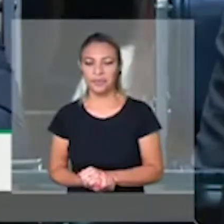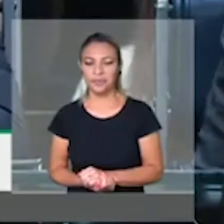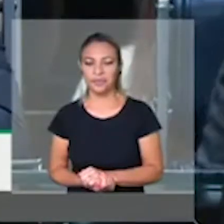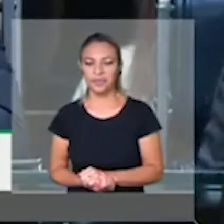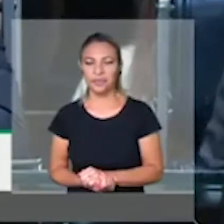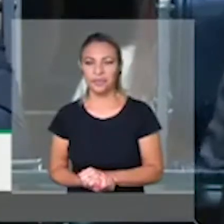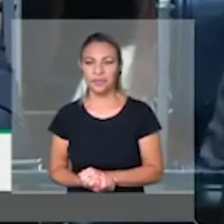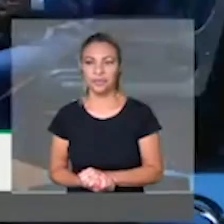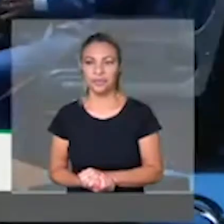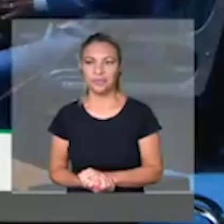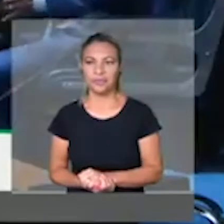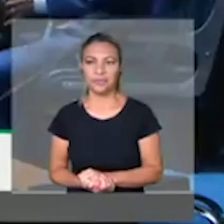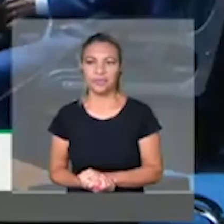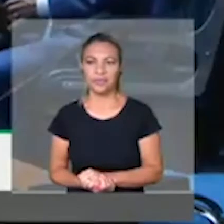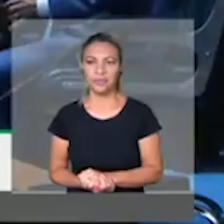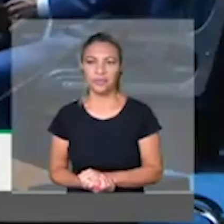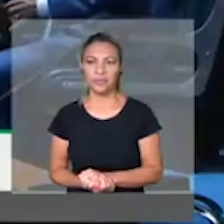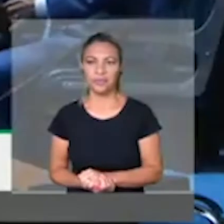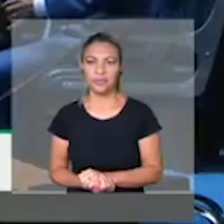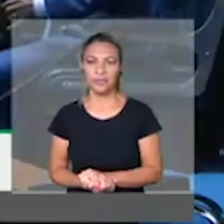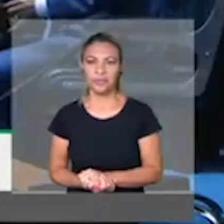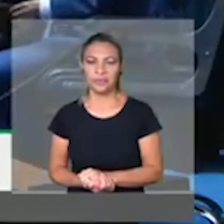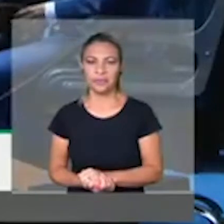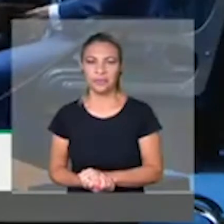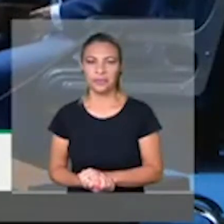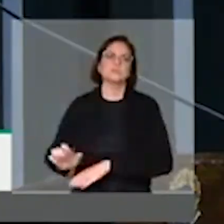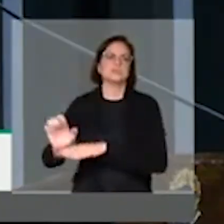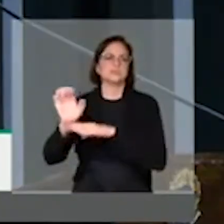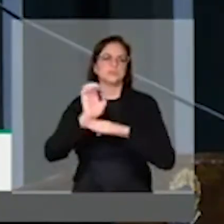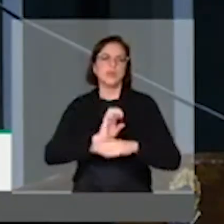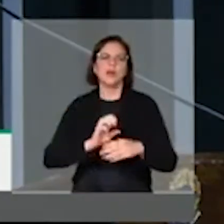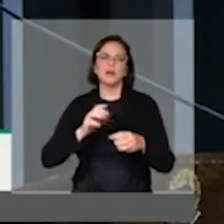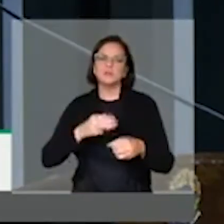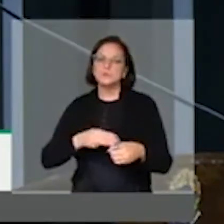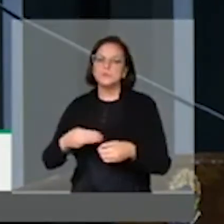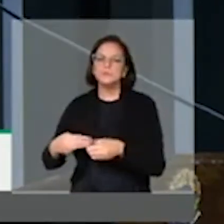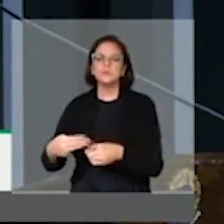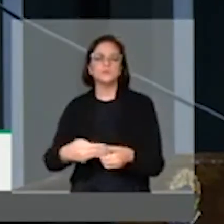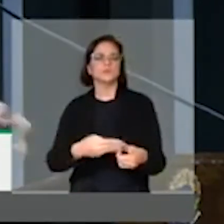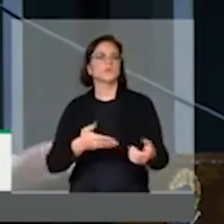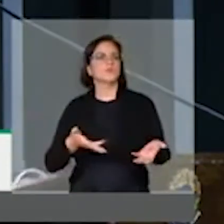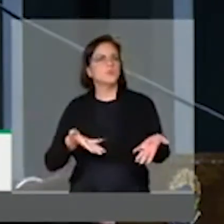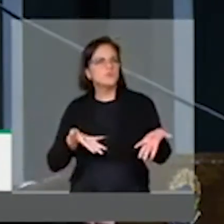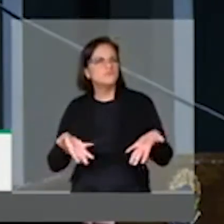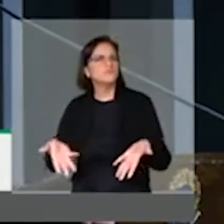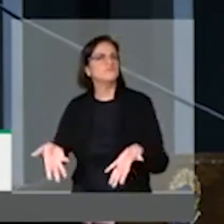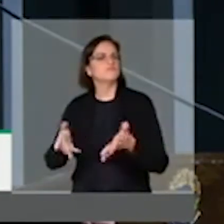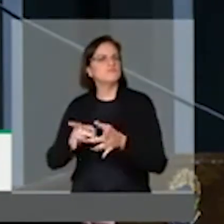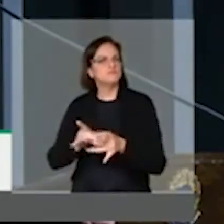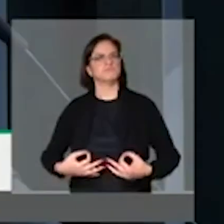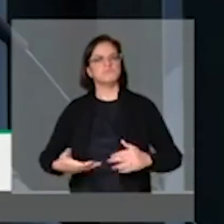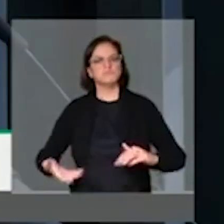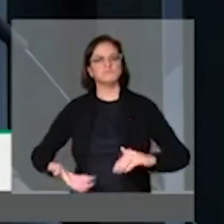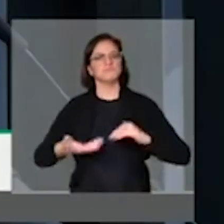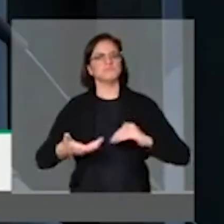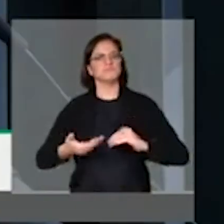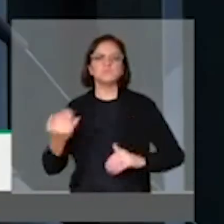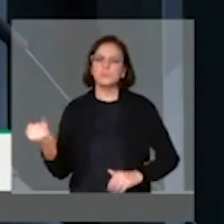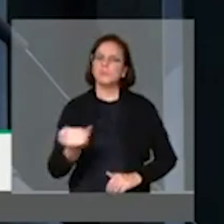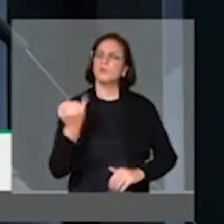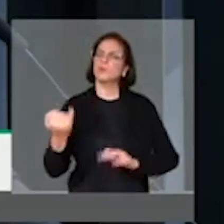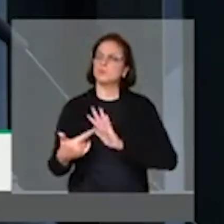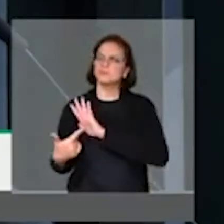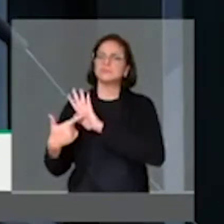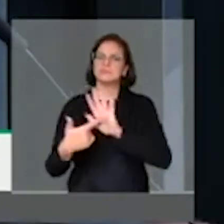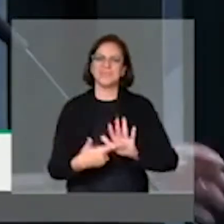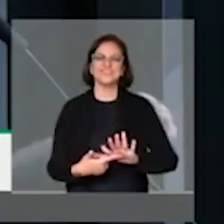obrigatória a execução das emendas apresentadas pelas bancadas estaduais. A previsão é de que no próximo ano sejam destinados 6,7